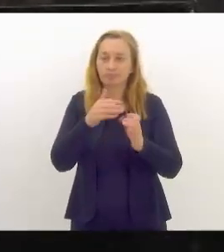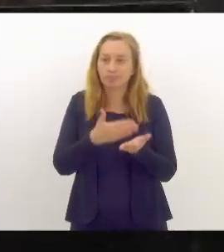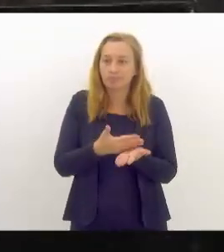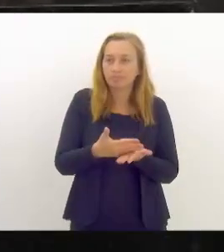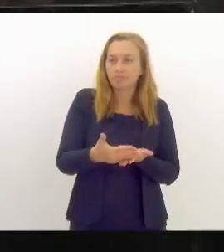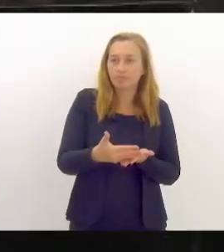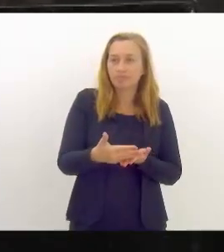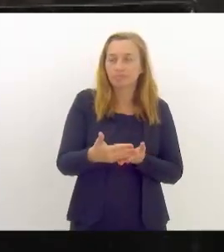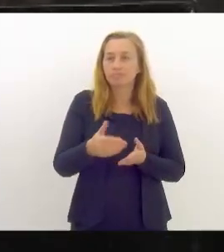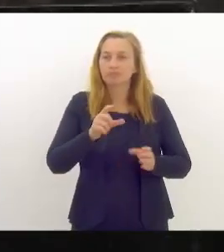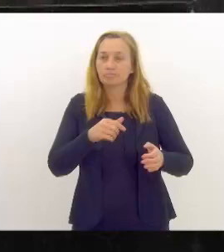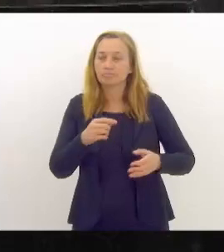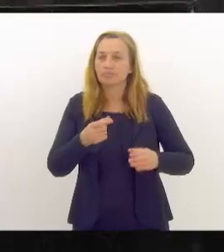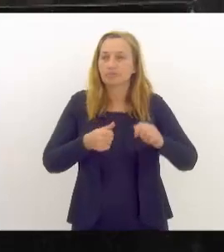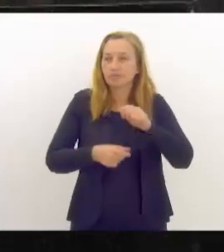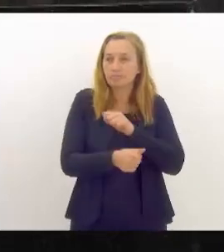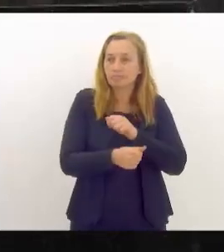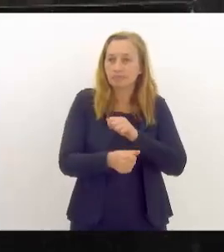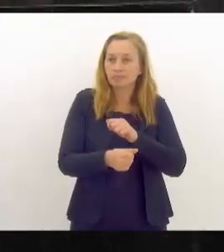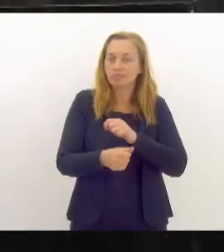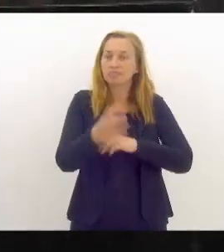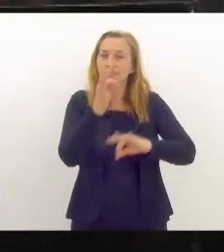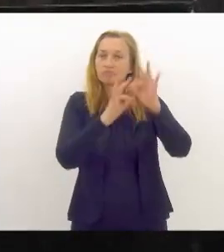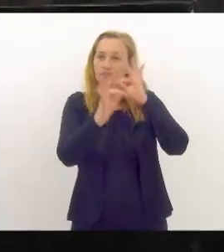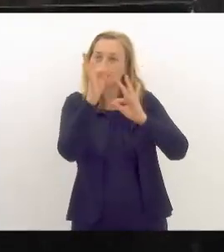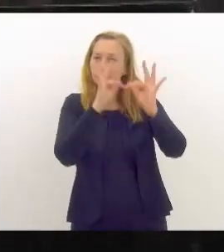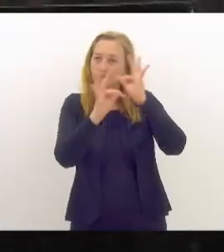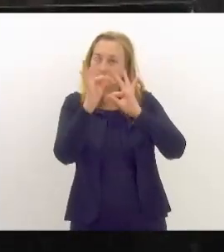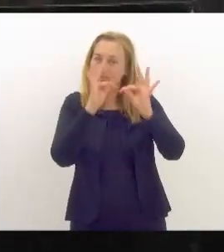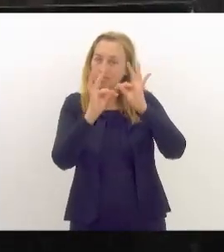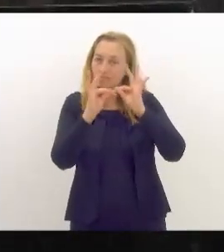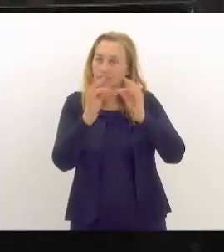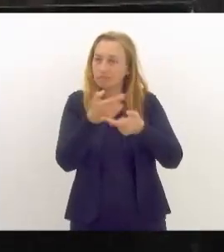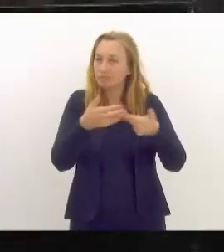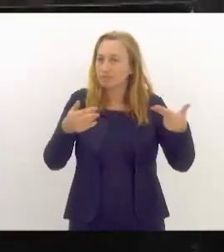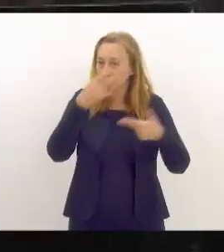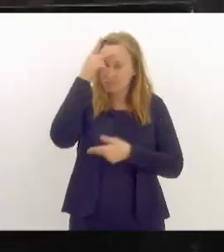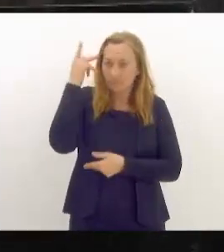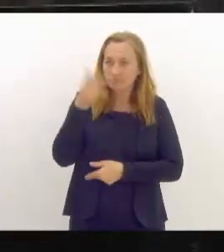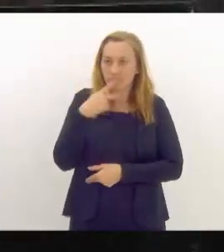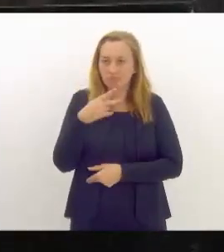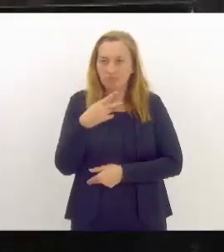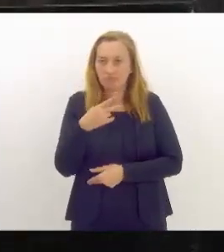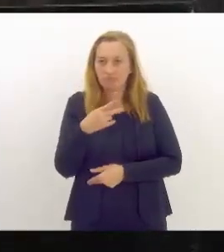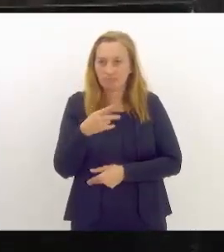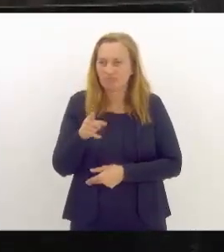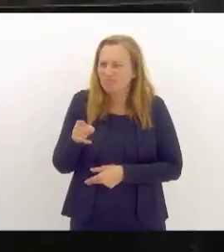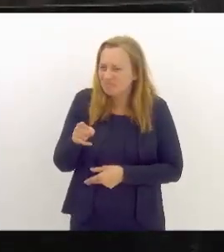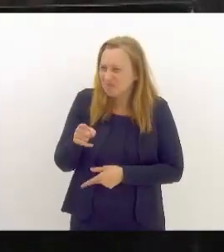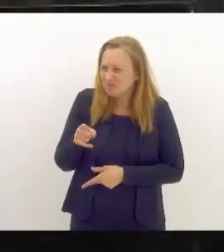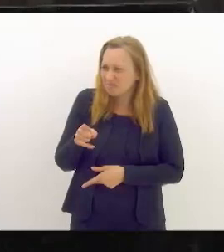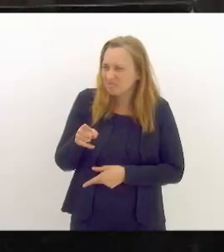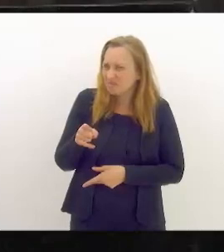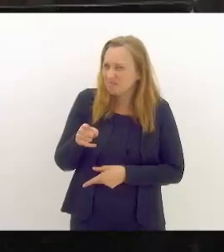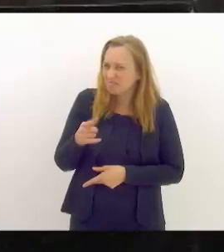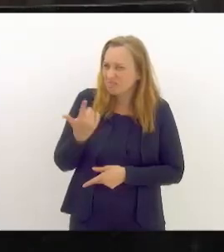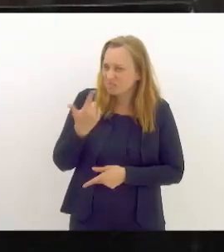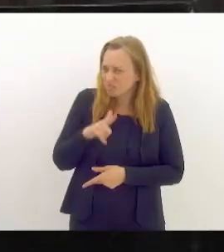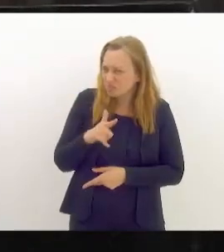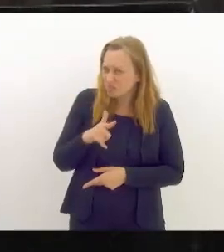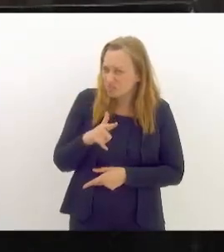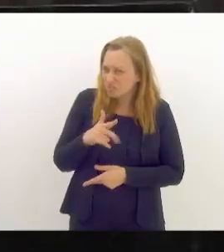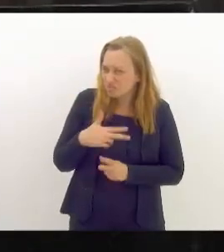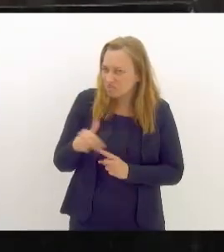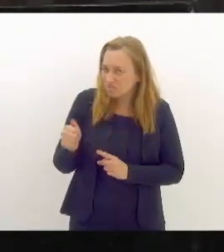a minha jornada como investidora anjo investindo em tecnologia quando muitas pessoas falava assim mas isso aí vai dar certo